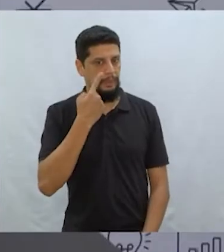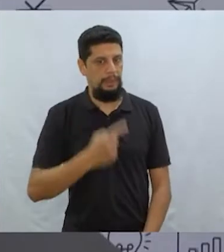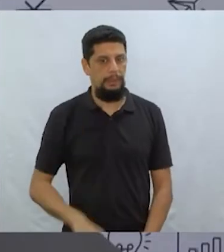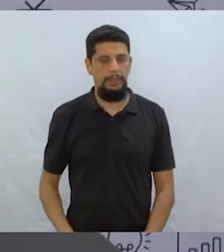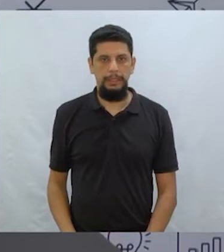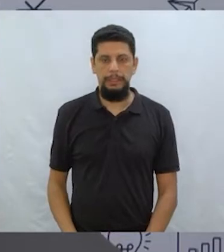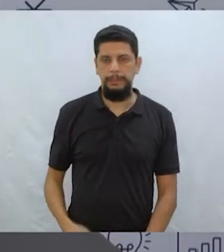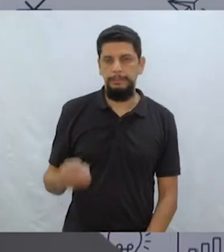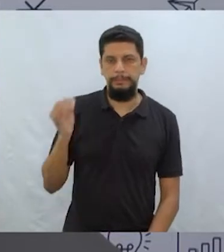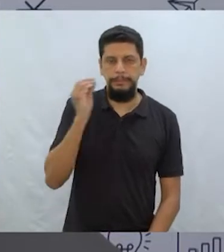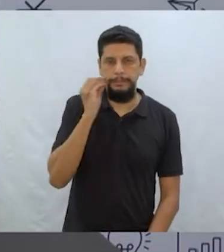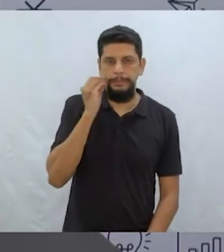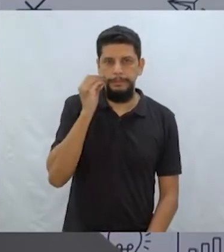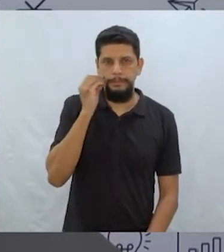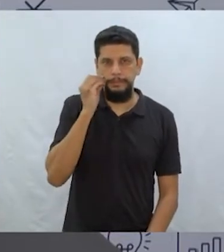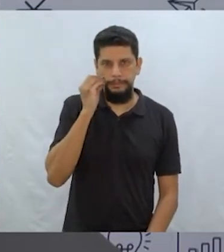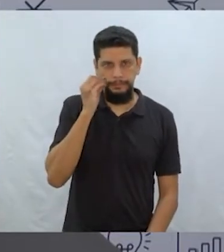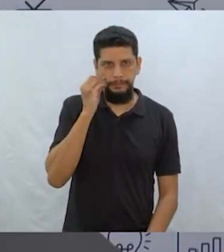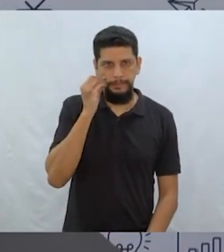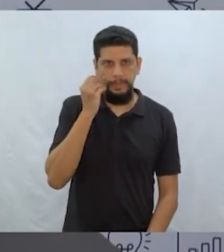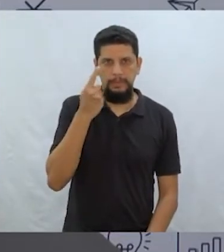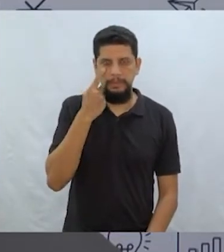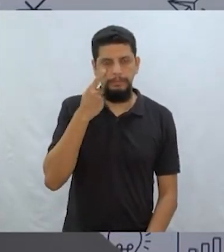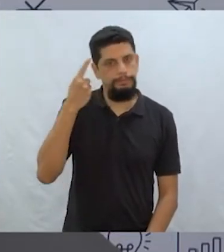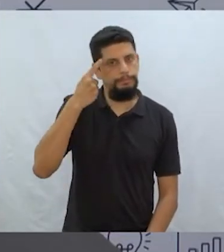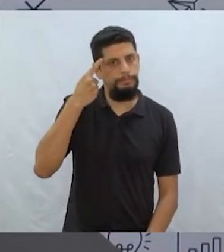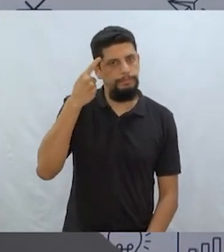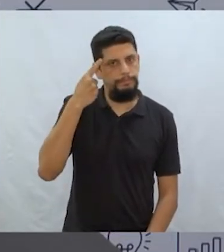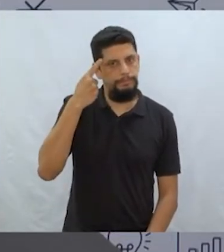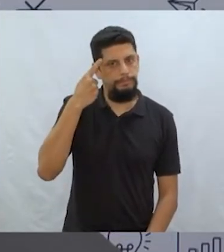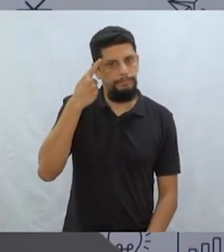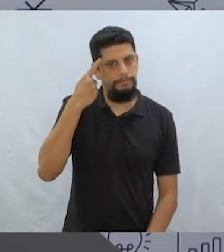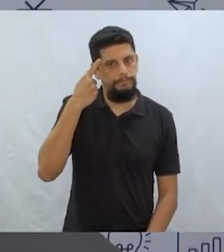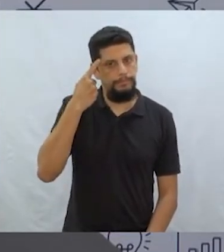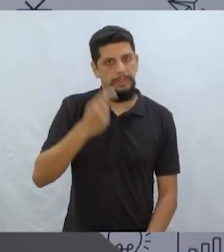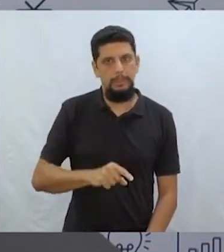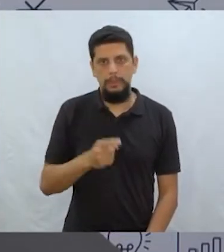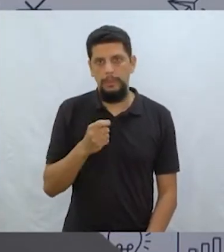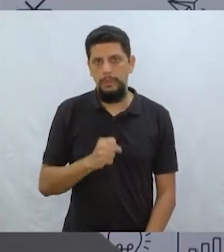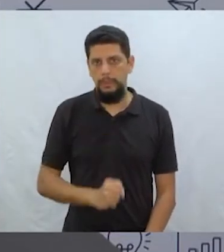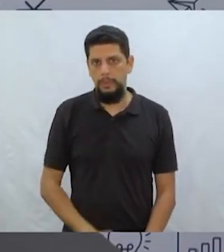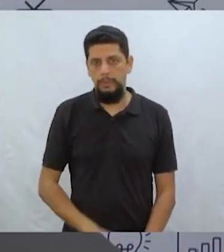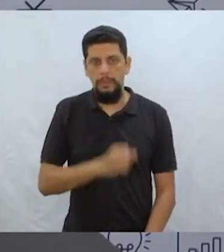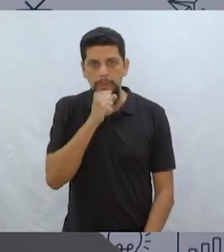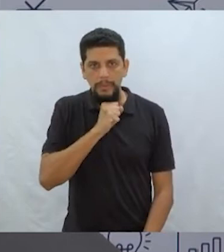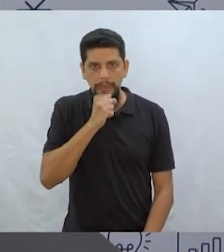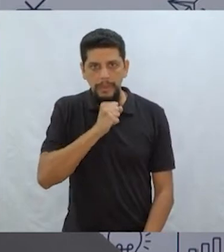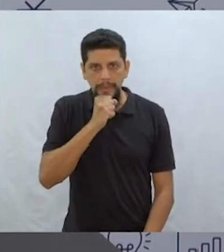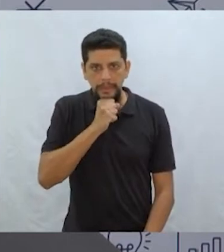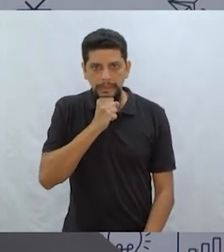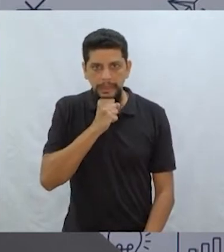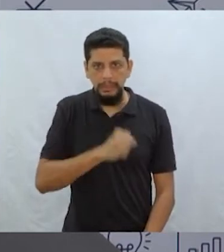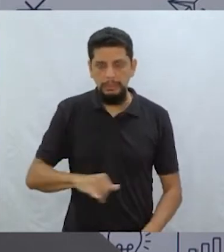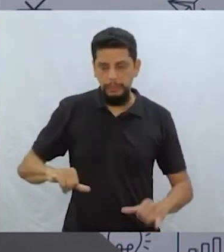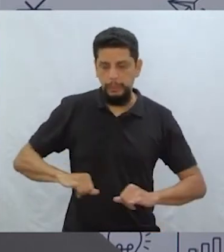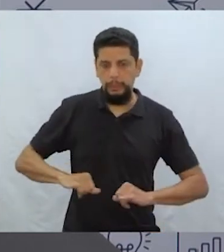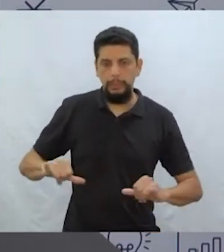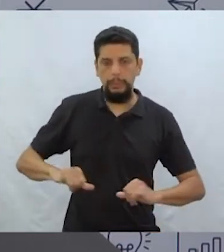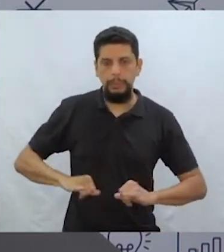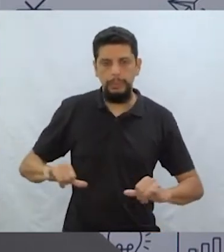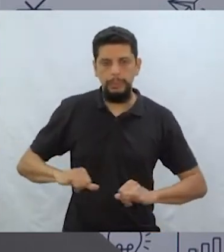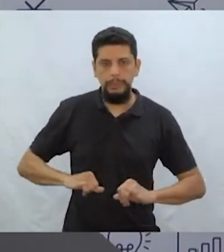brincadeira Vamos tentar nos antecipar Vamos pensar o bisav meds